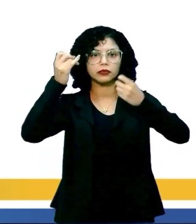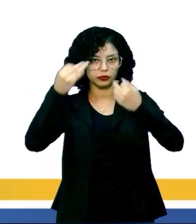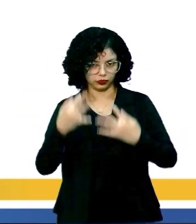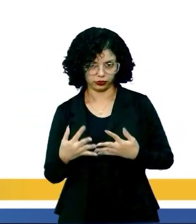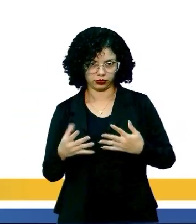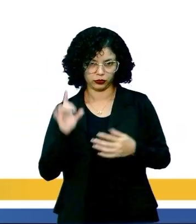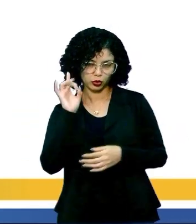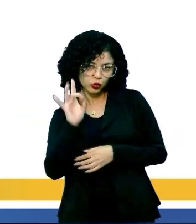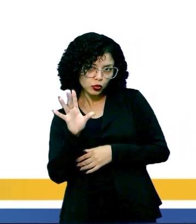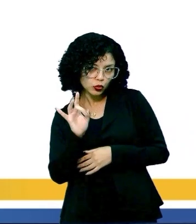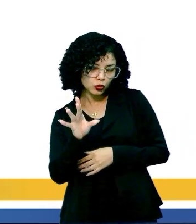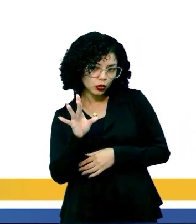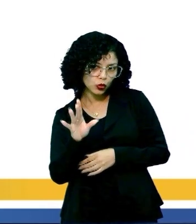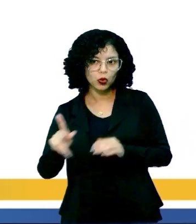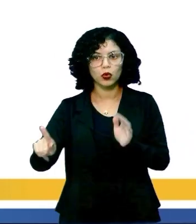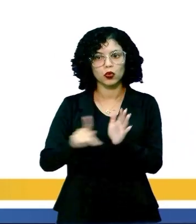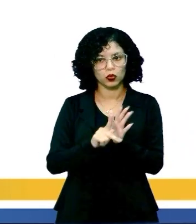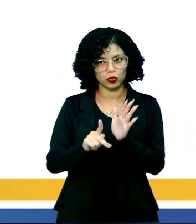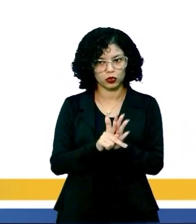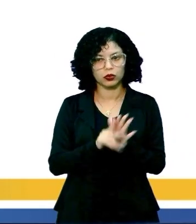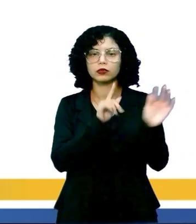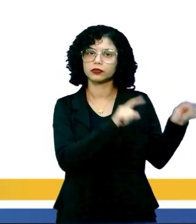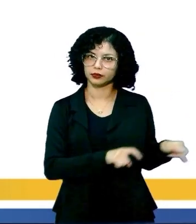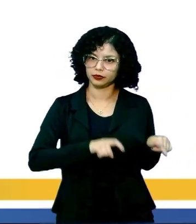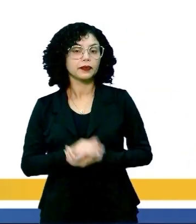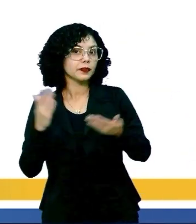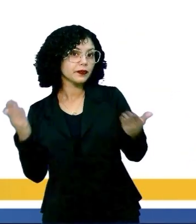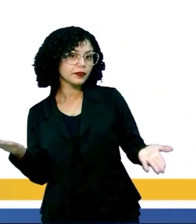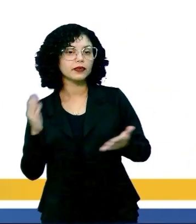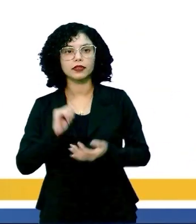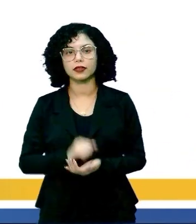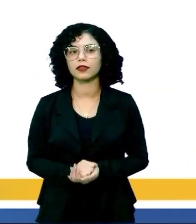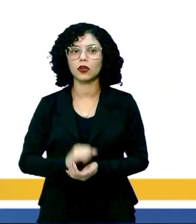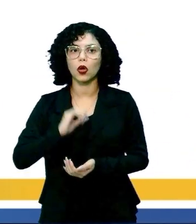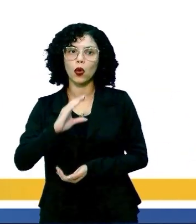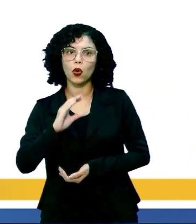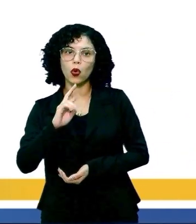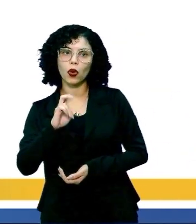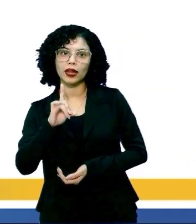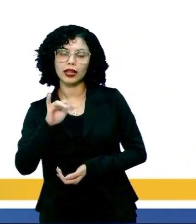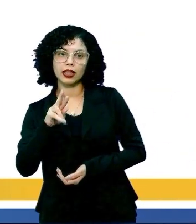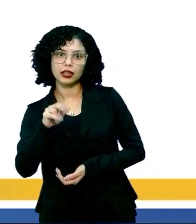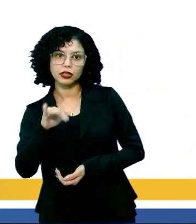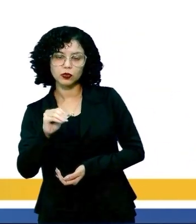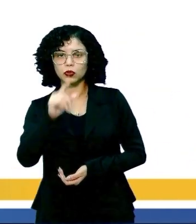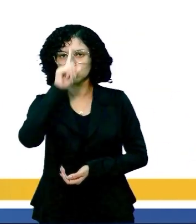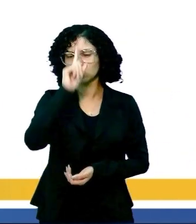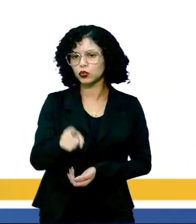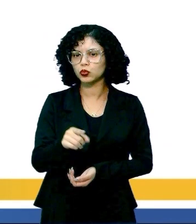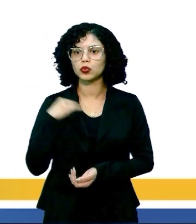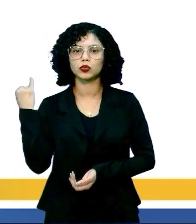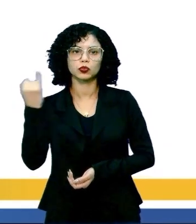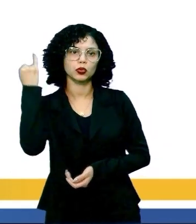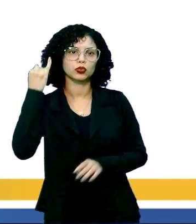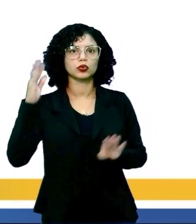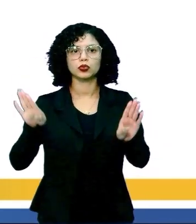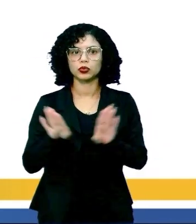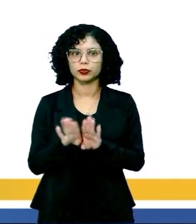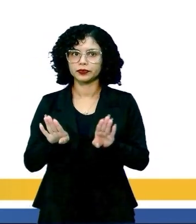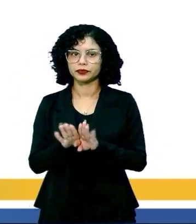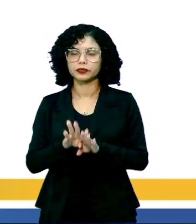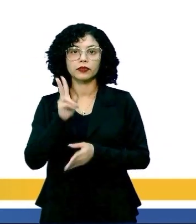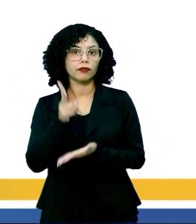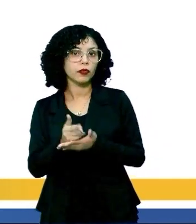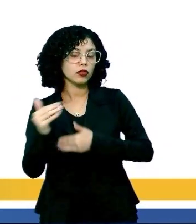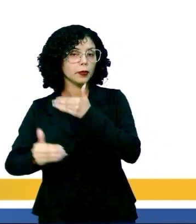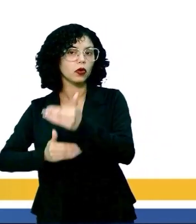governo apenas dos proprietários rurais. Então, os coronéis, eles eram muito importantes também